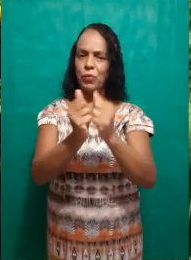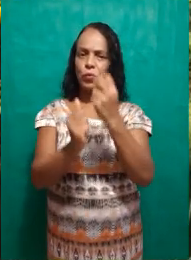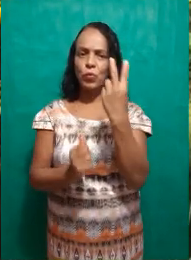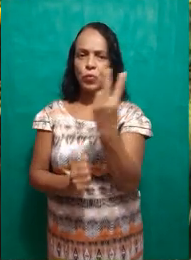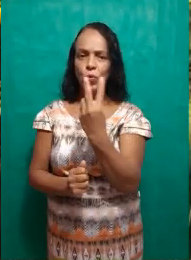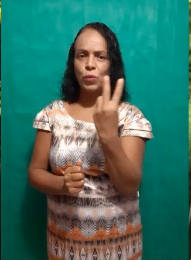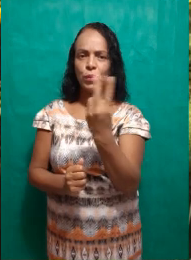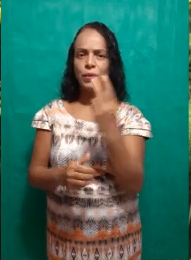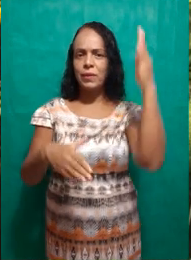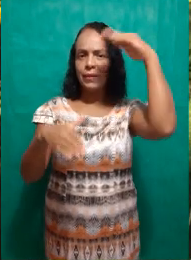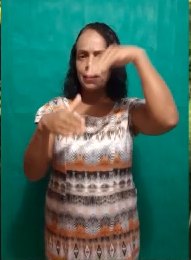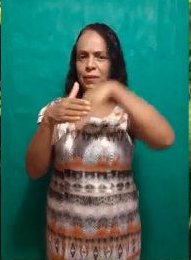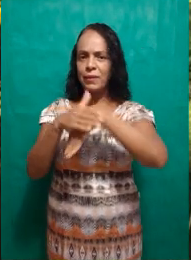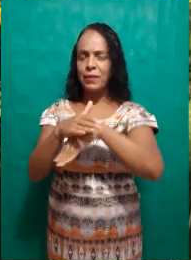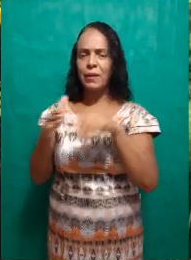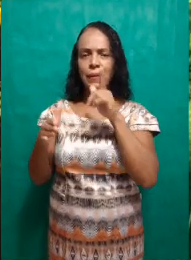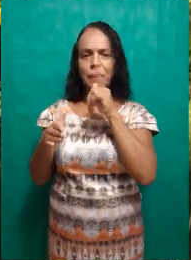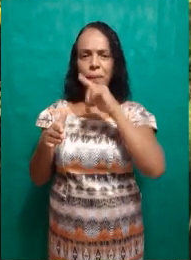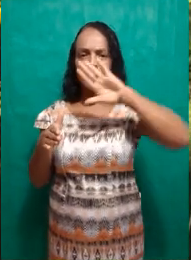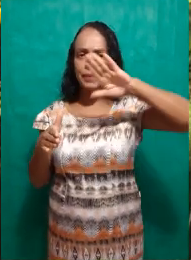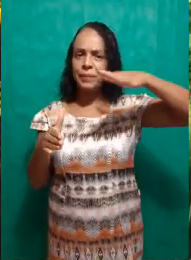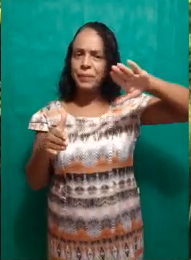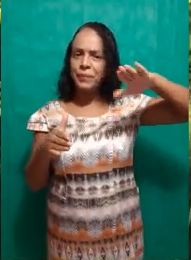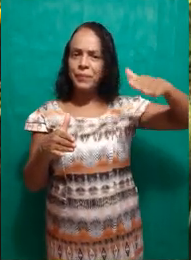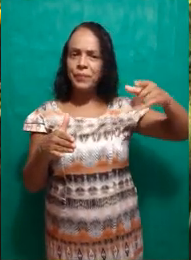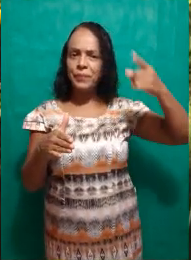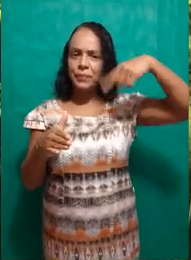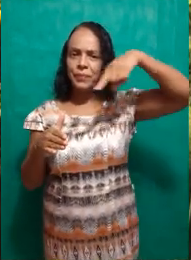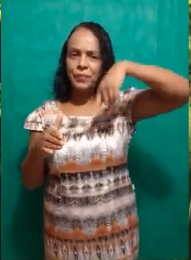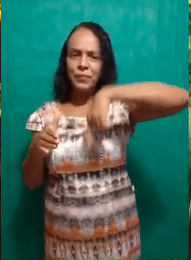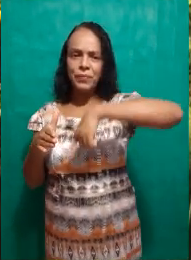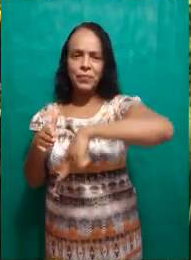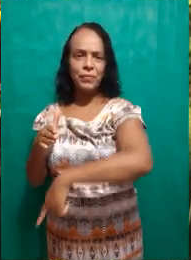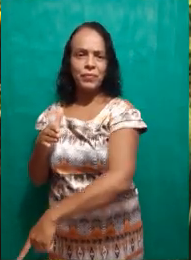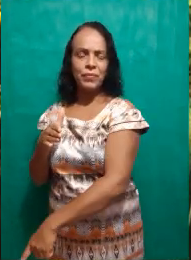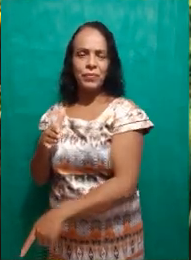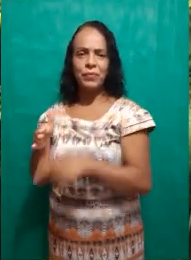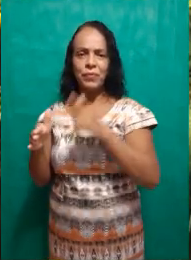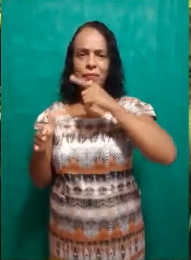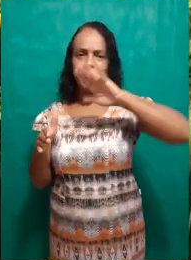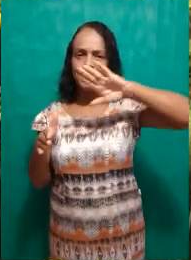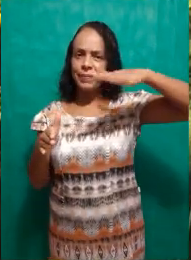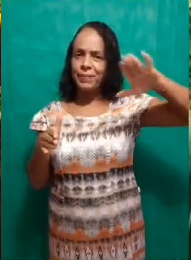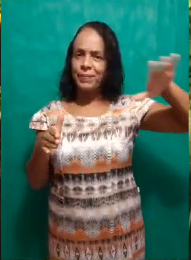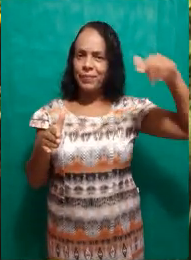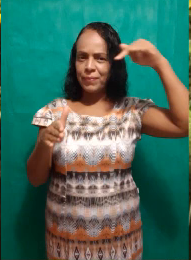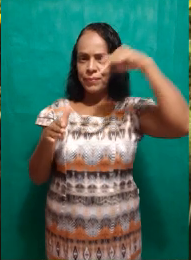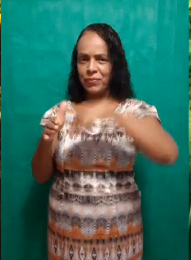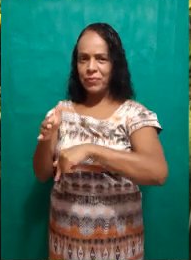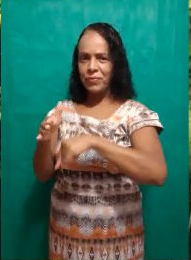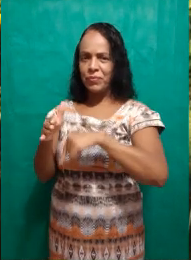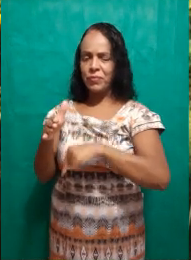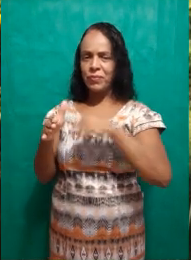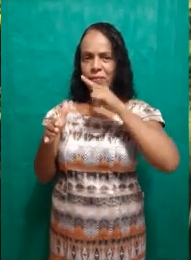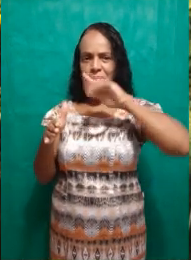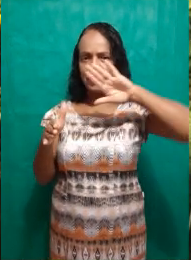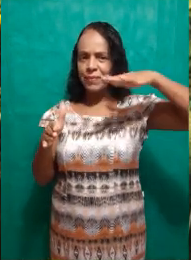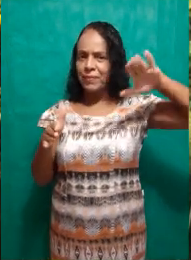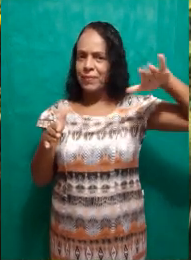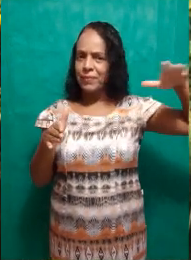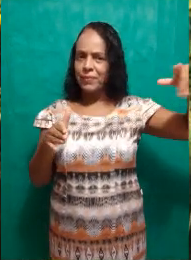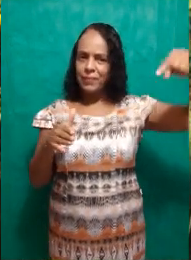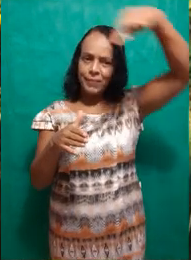assim adentraram as profundezas do mar sagrado. Lá se